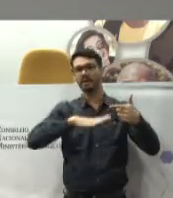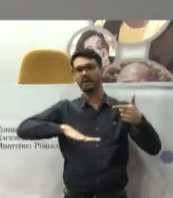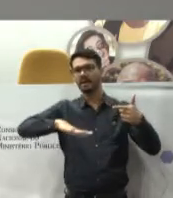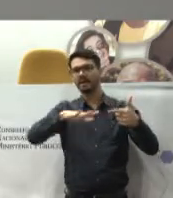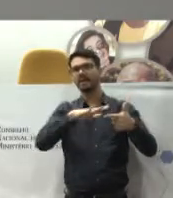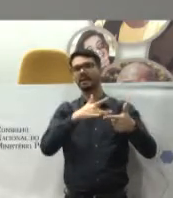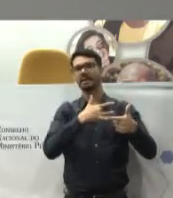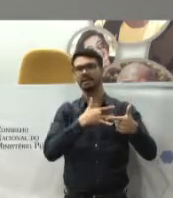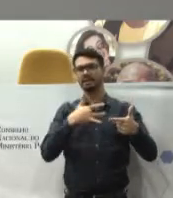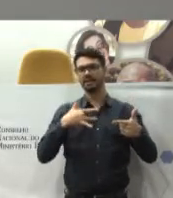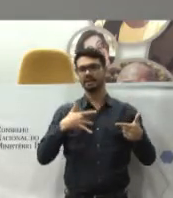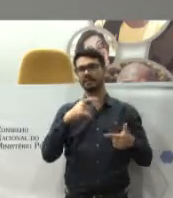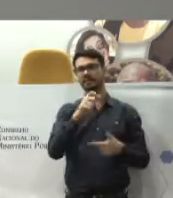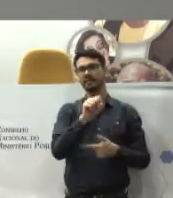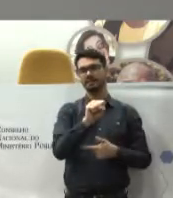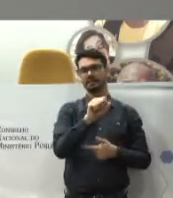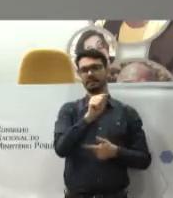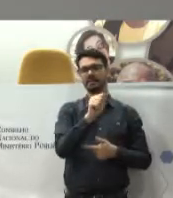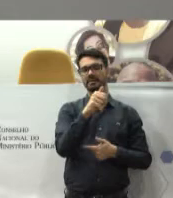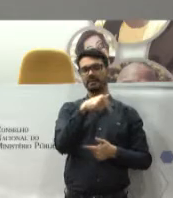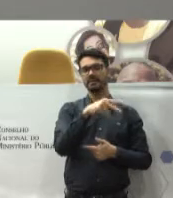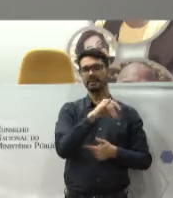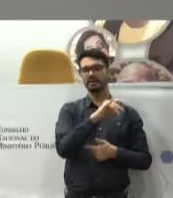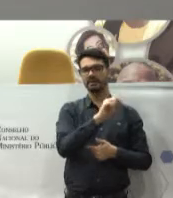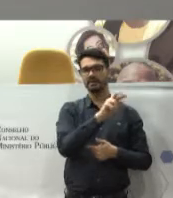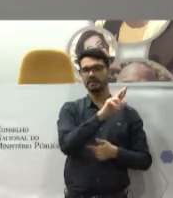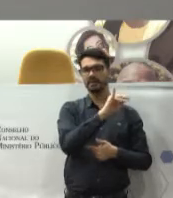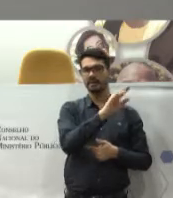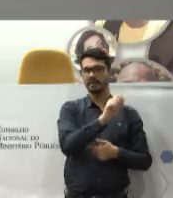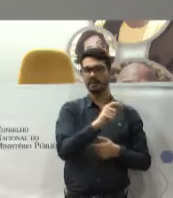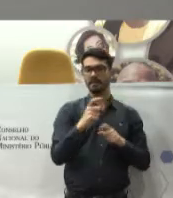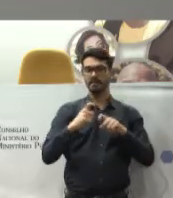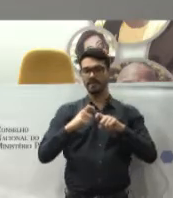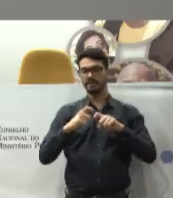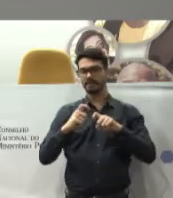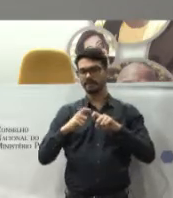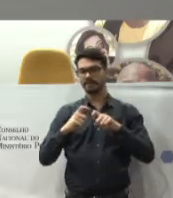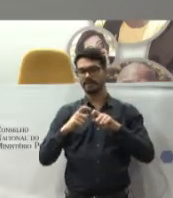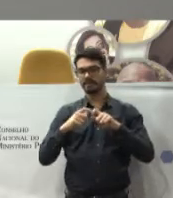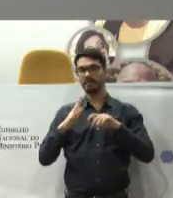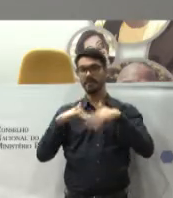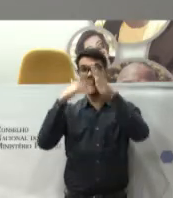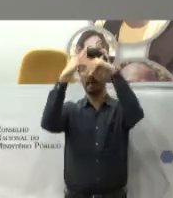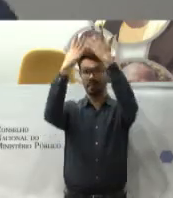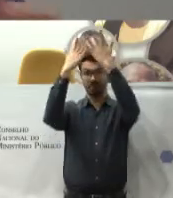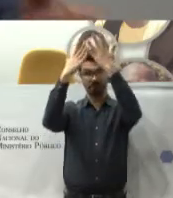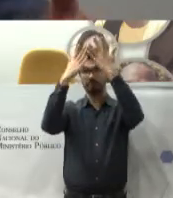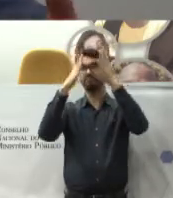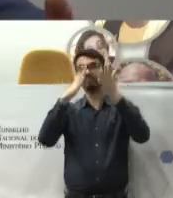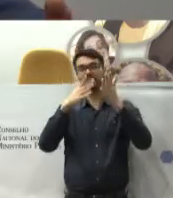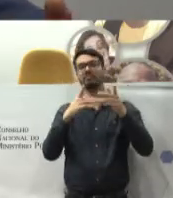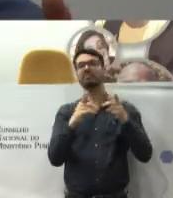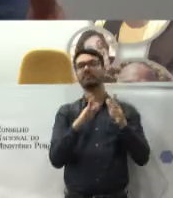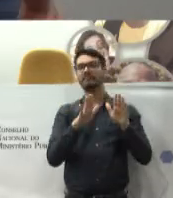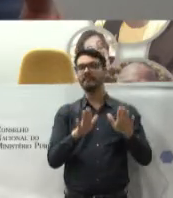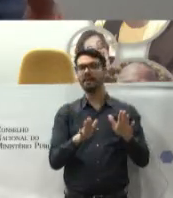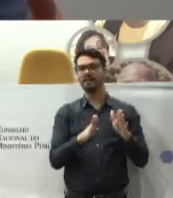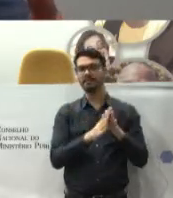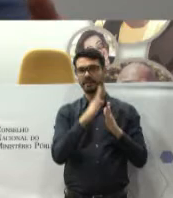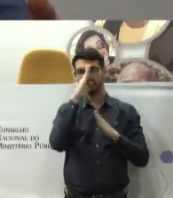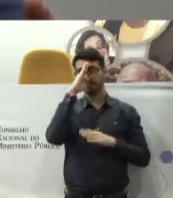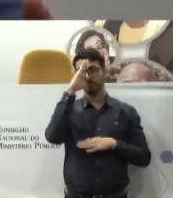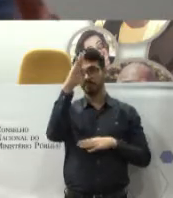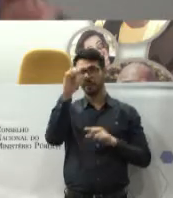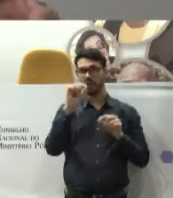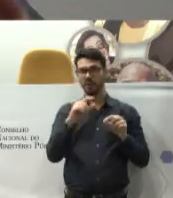A saúde tem uma participação efetiva com os avanços que a medicina teve ao longo desse tempo todo, inegavelmente, mas boa parte disso